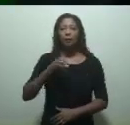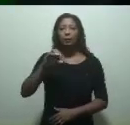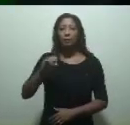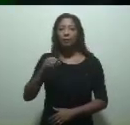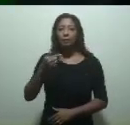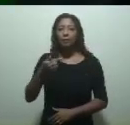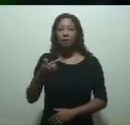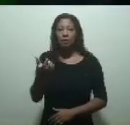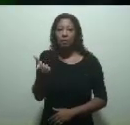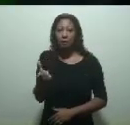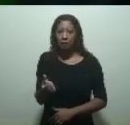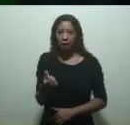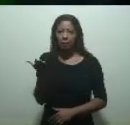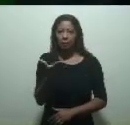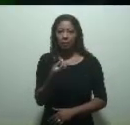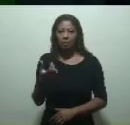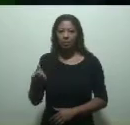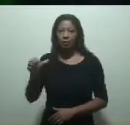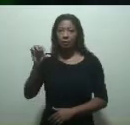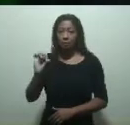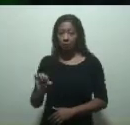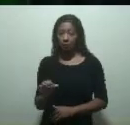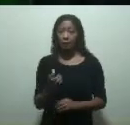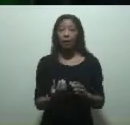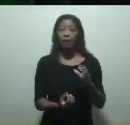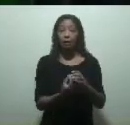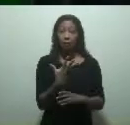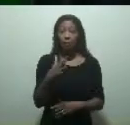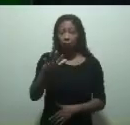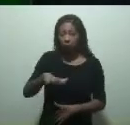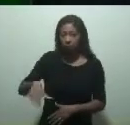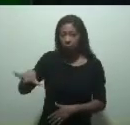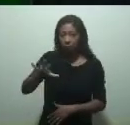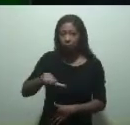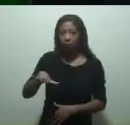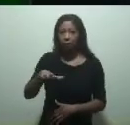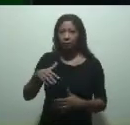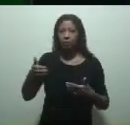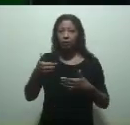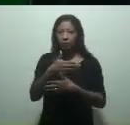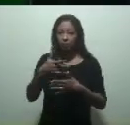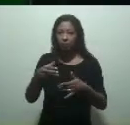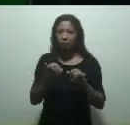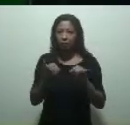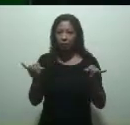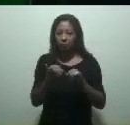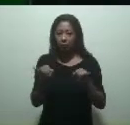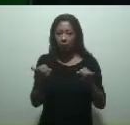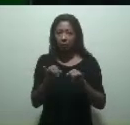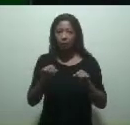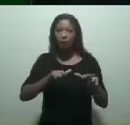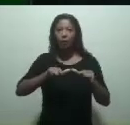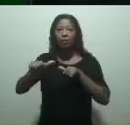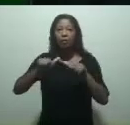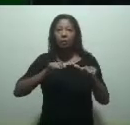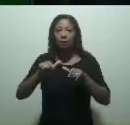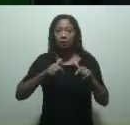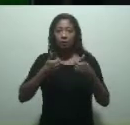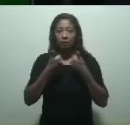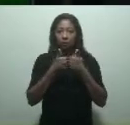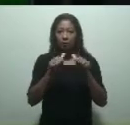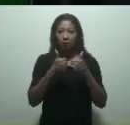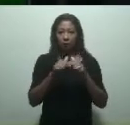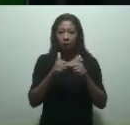076/2019. Institui no âmbito do município de Parnamirim, Rio Grande do Norte, o serviço de transporte remunerado